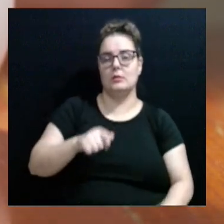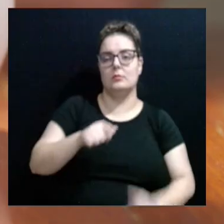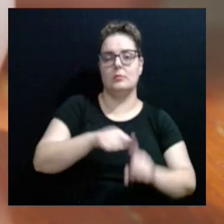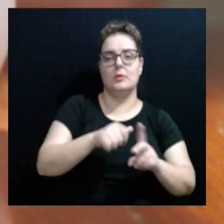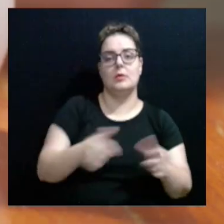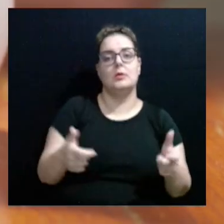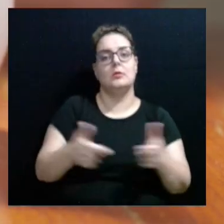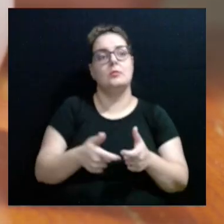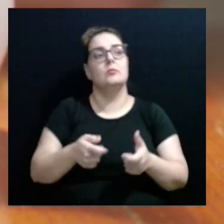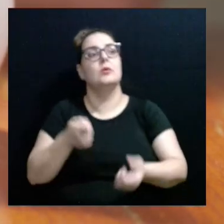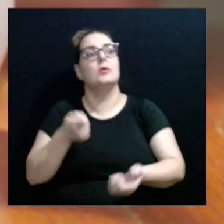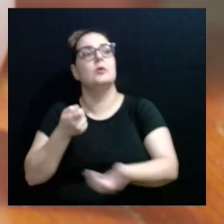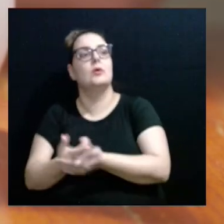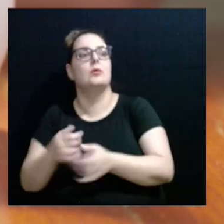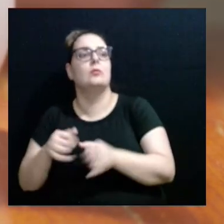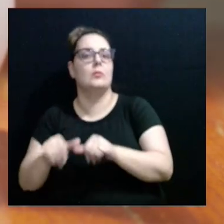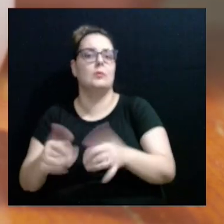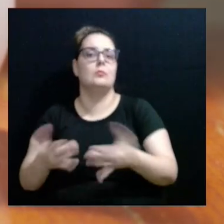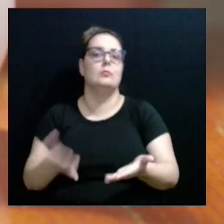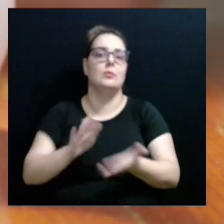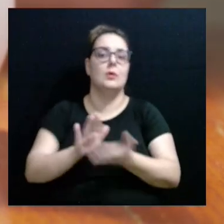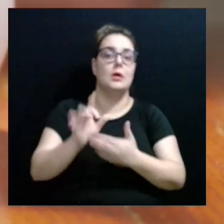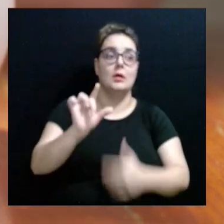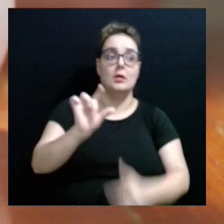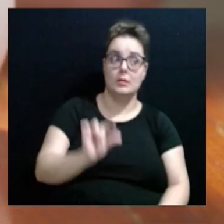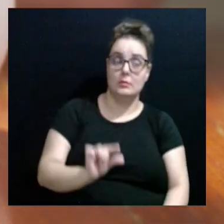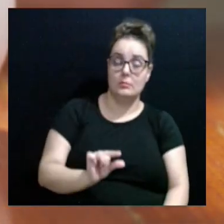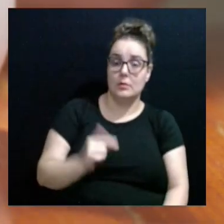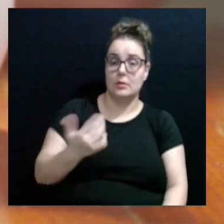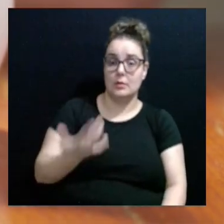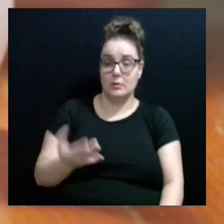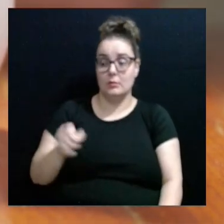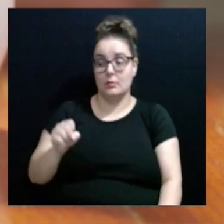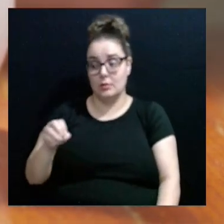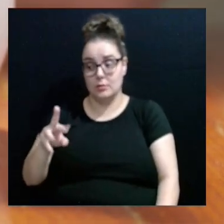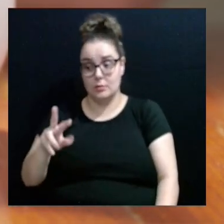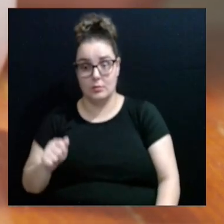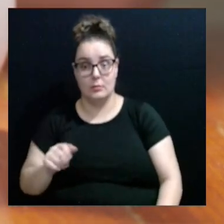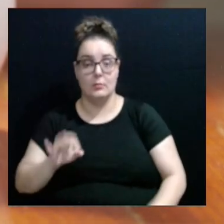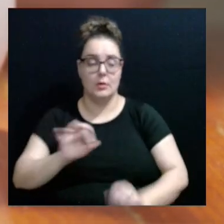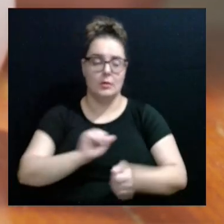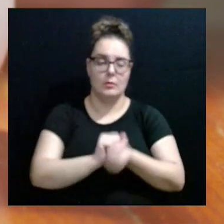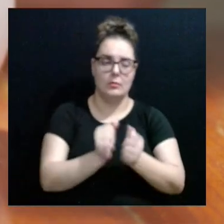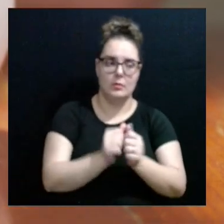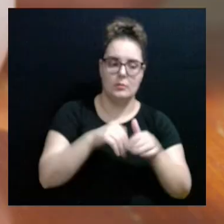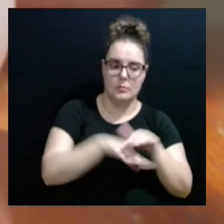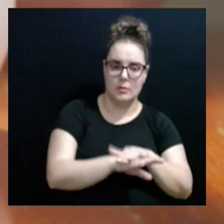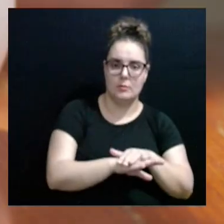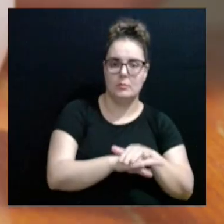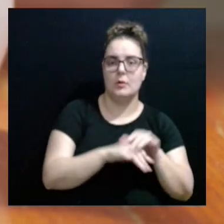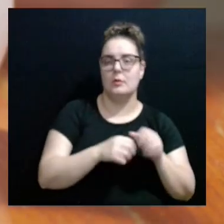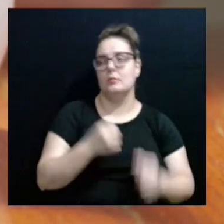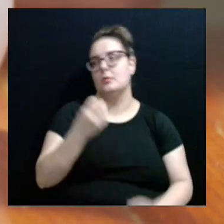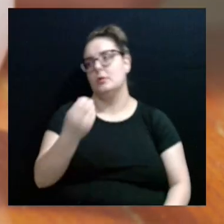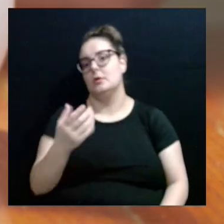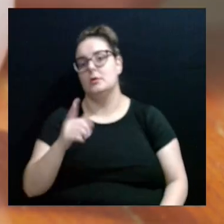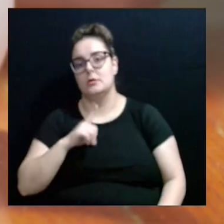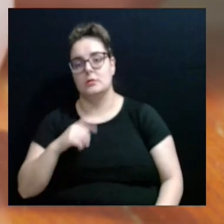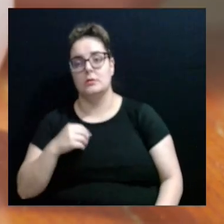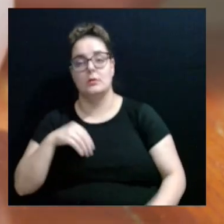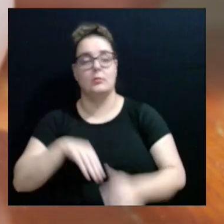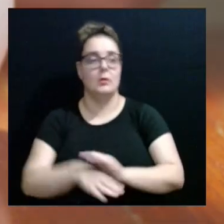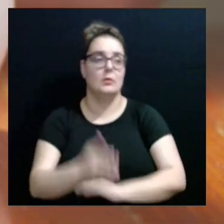para gastar um pouquinho menos. Então essa sobra você vai deixando ali para viagem. Se você tem o hábito de comer pizza no final de semana,